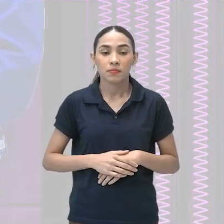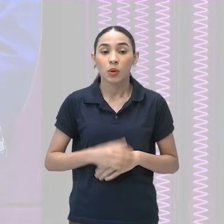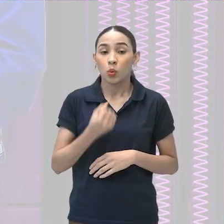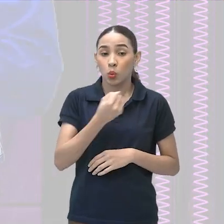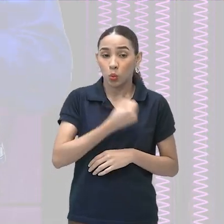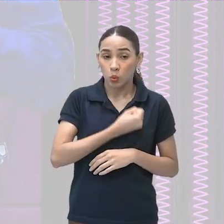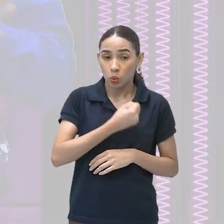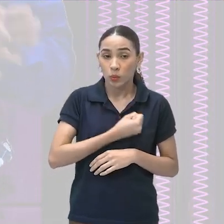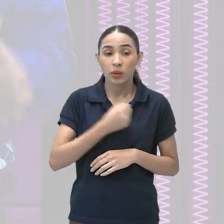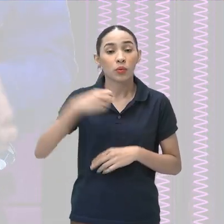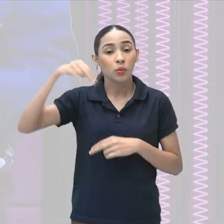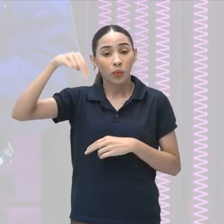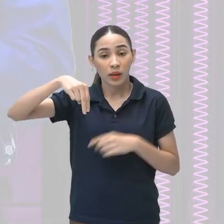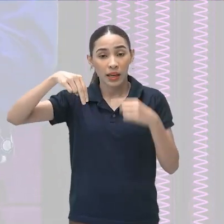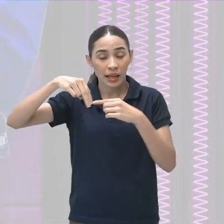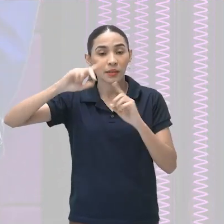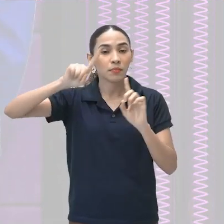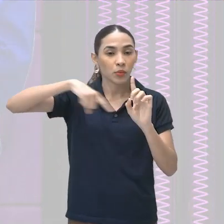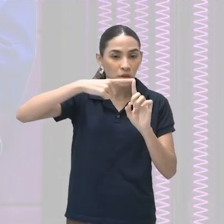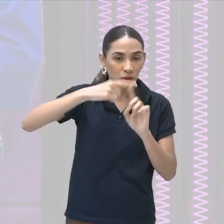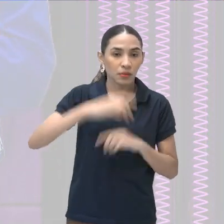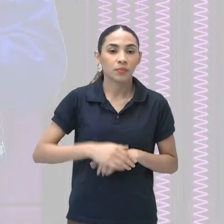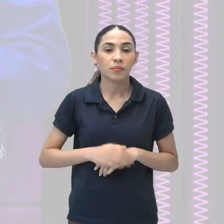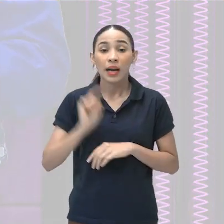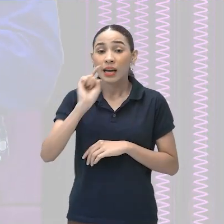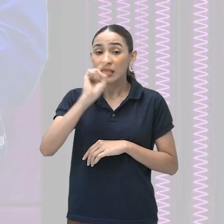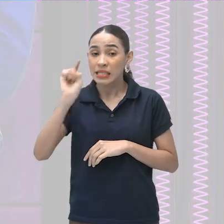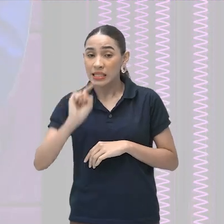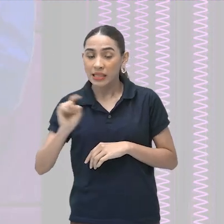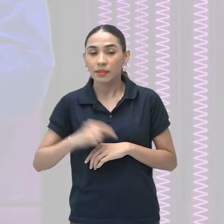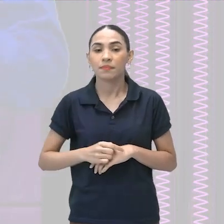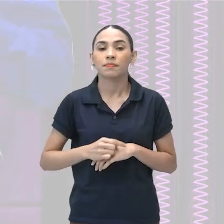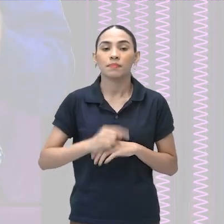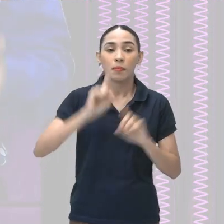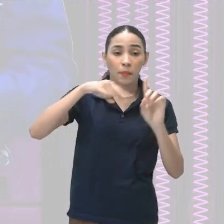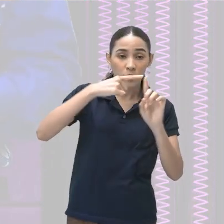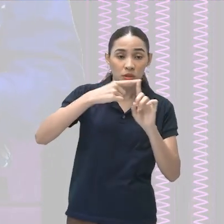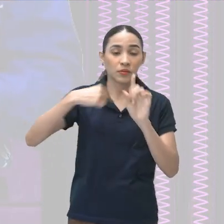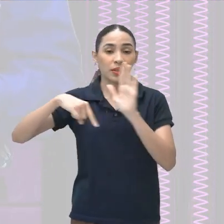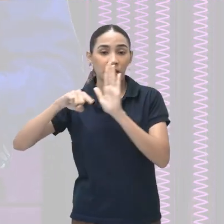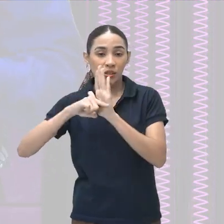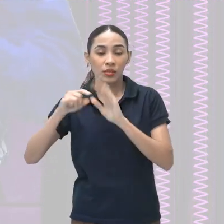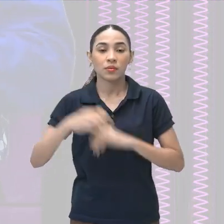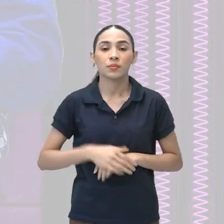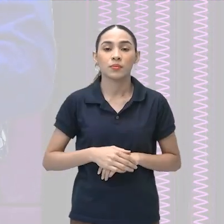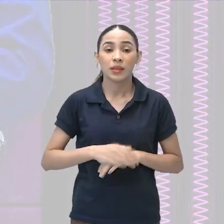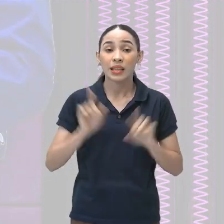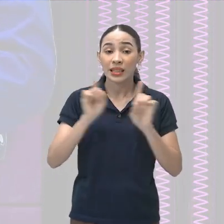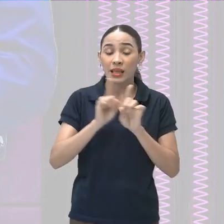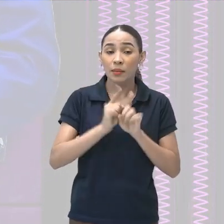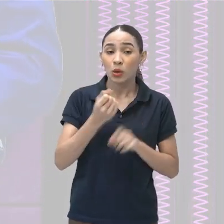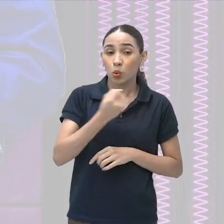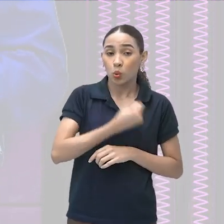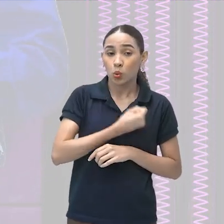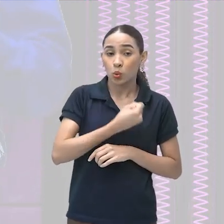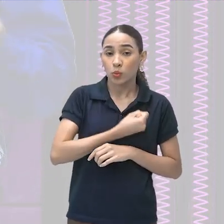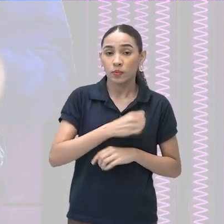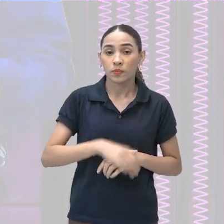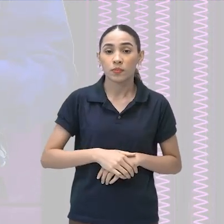os números naturais são números positivos, os números inteiros são números positivos e números negativos, que os números